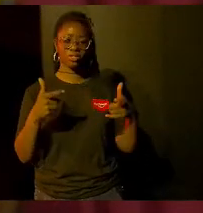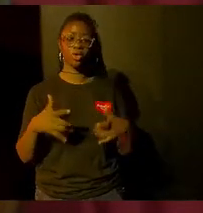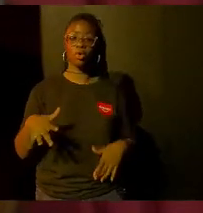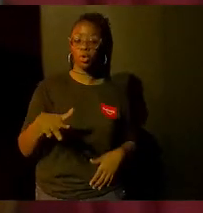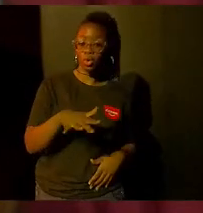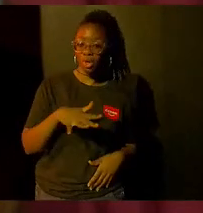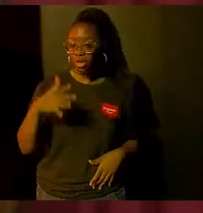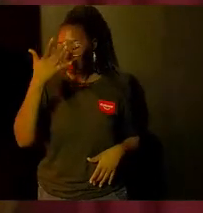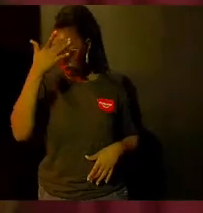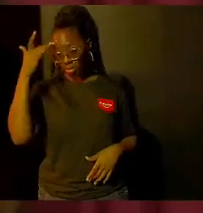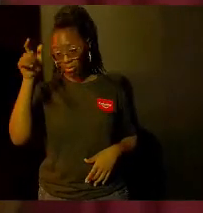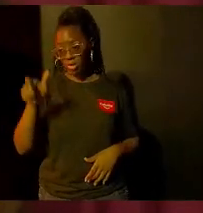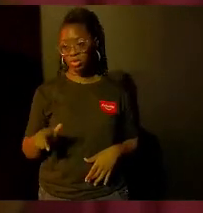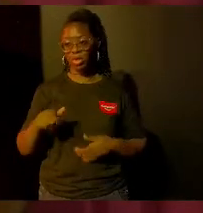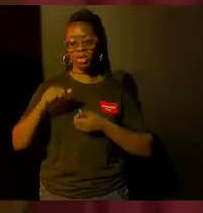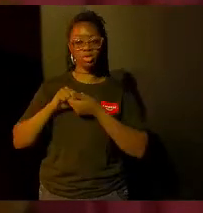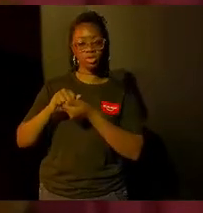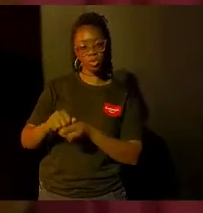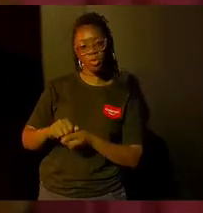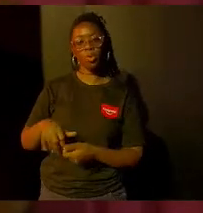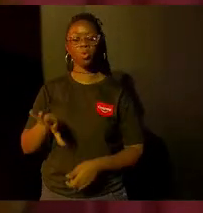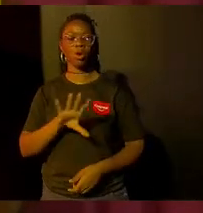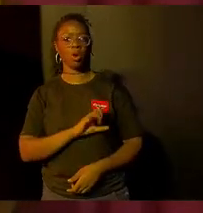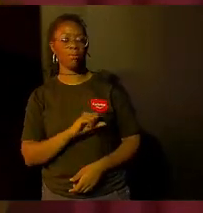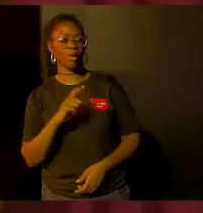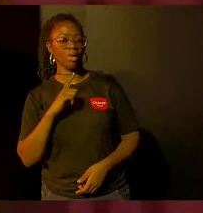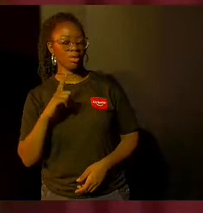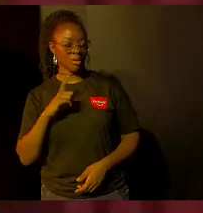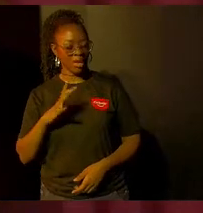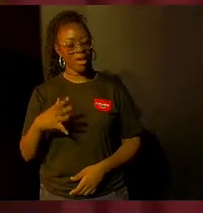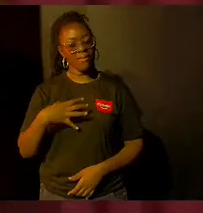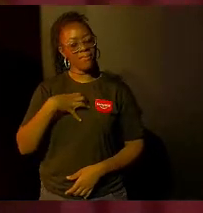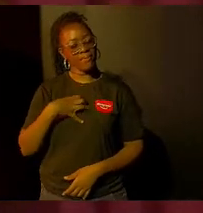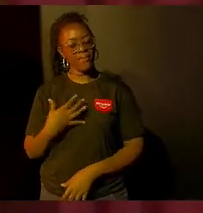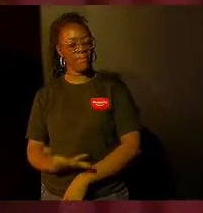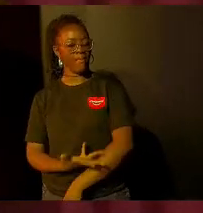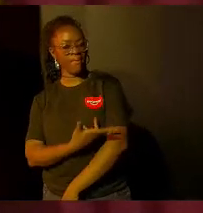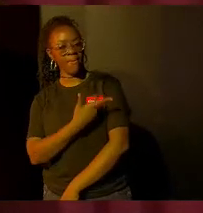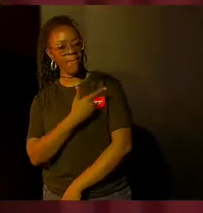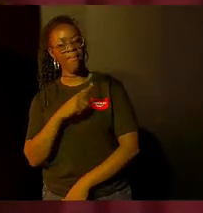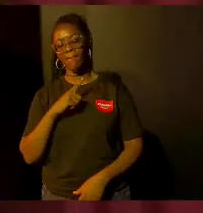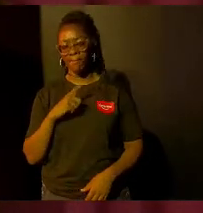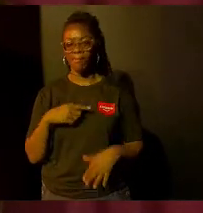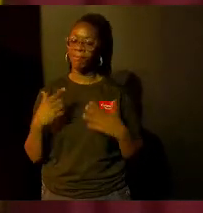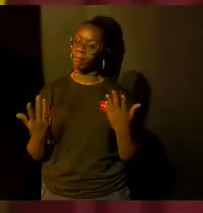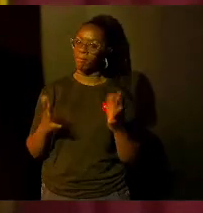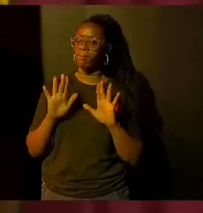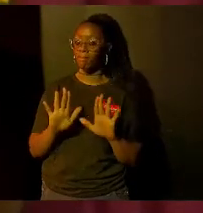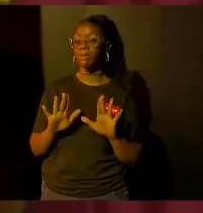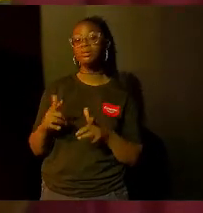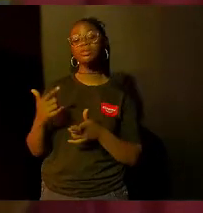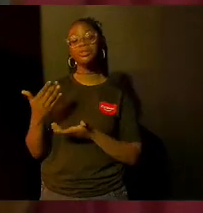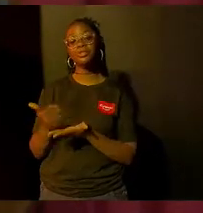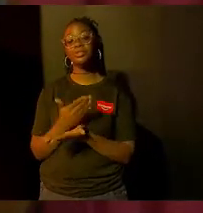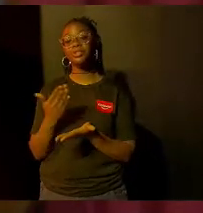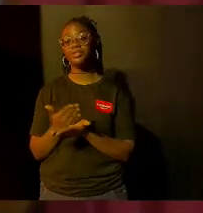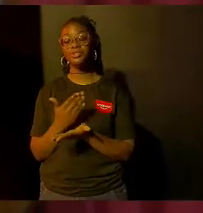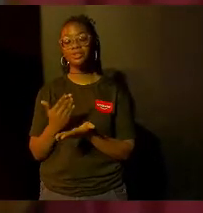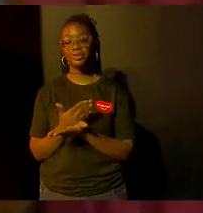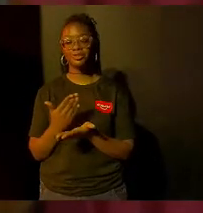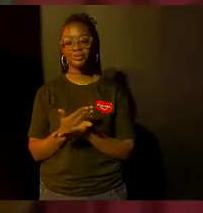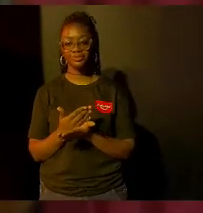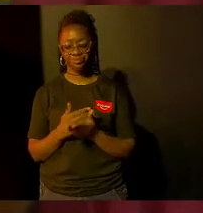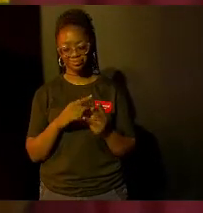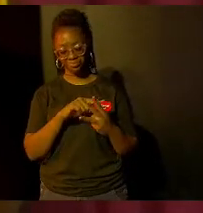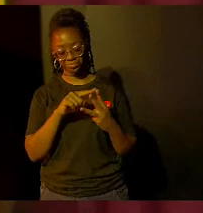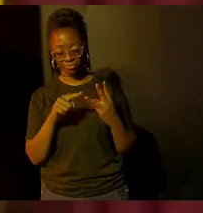da pessoa que tá junto que ama e que tem esse afeto mas é o livro ele faz parte de uma